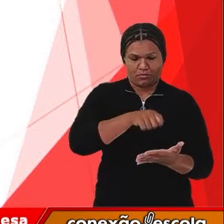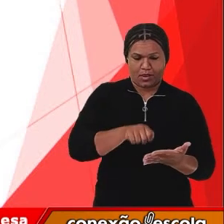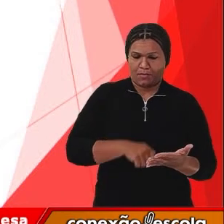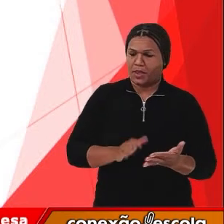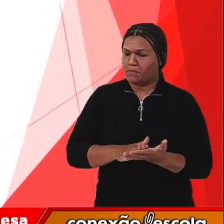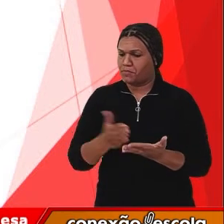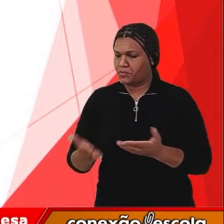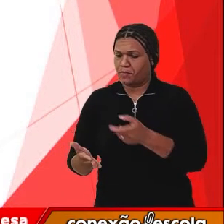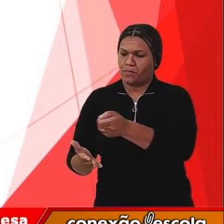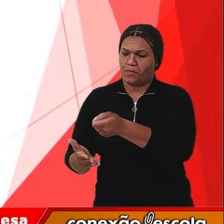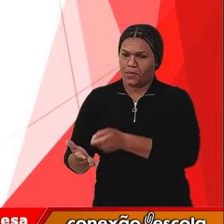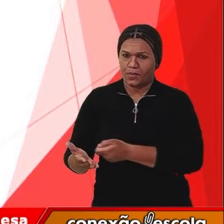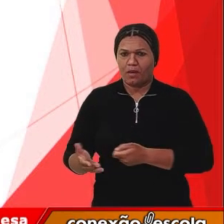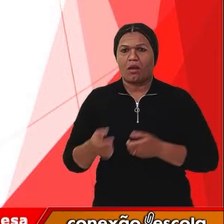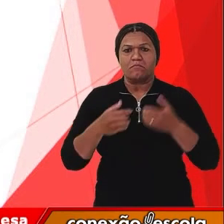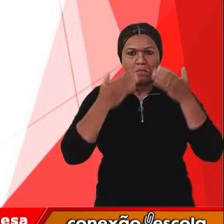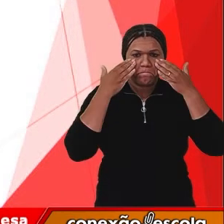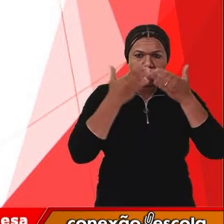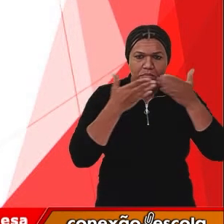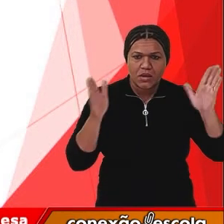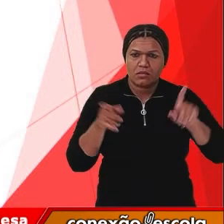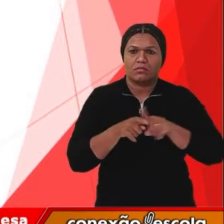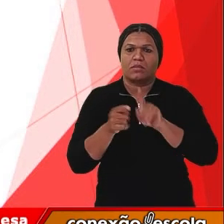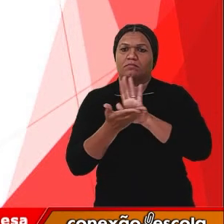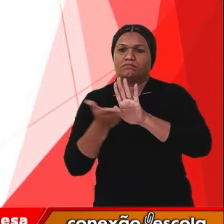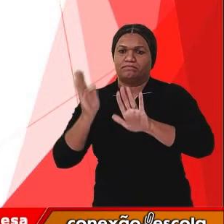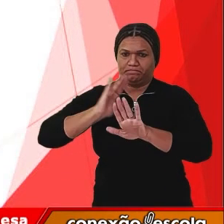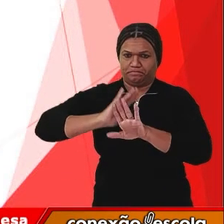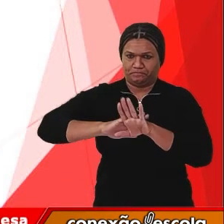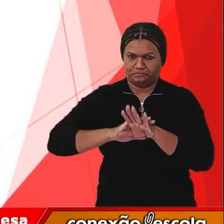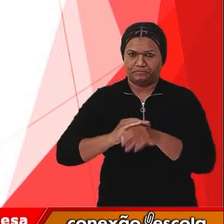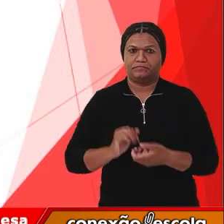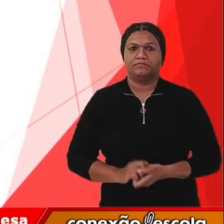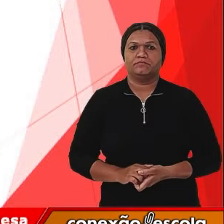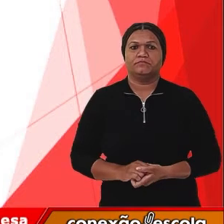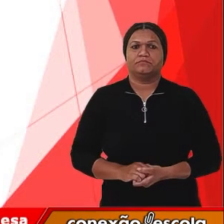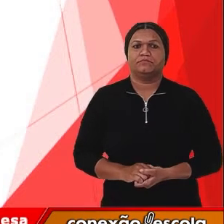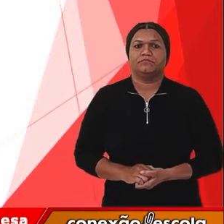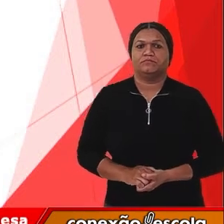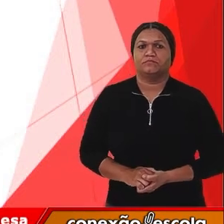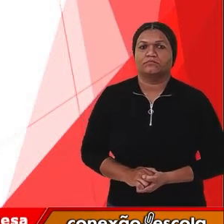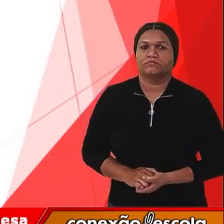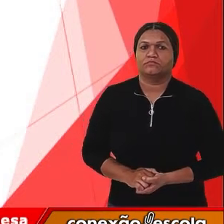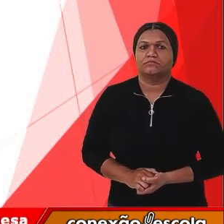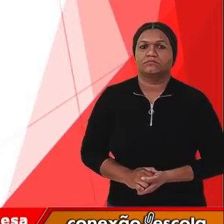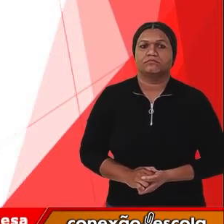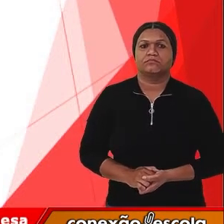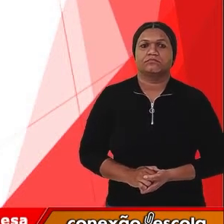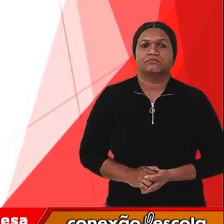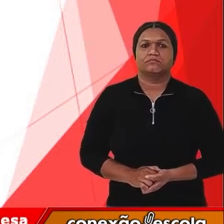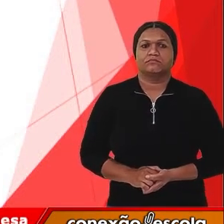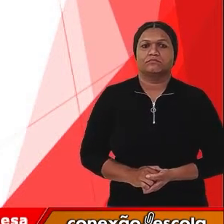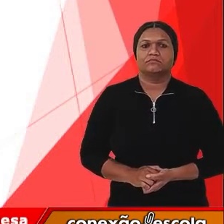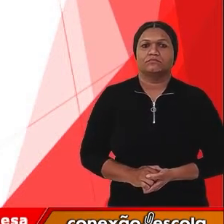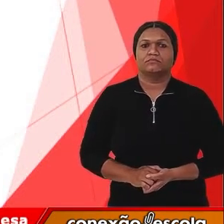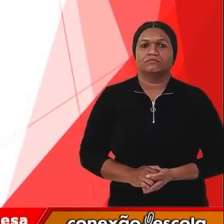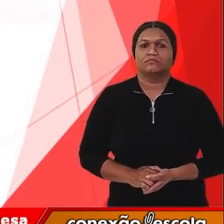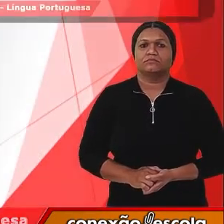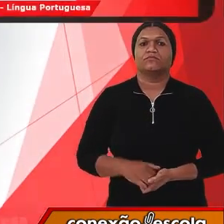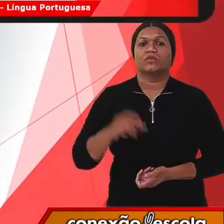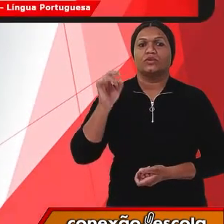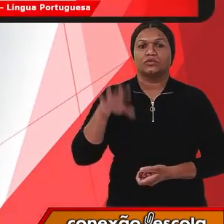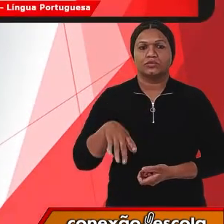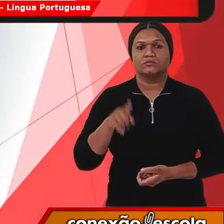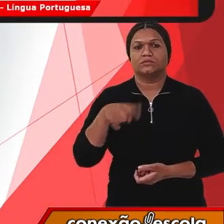lado as informações que estão explícitas e de outro que está implícito basta você retorne